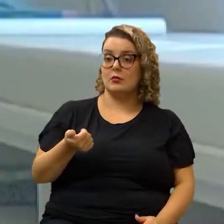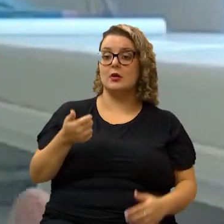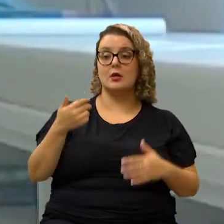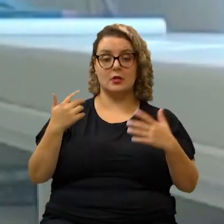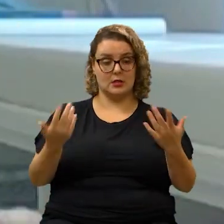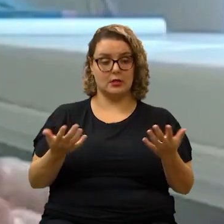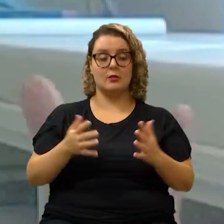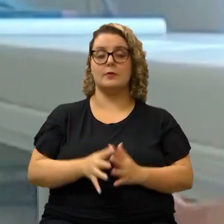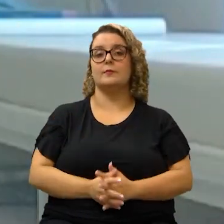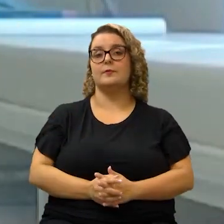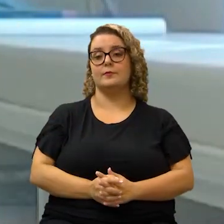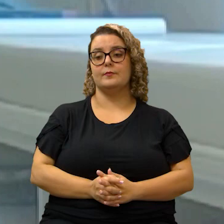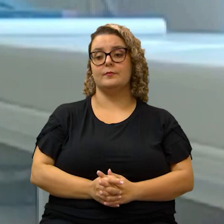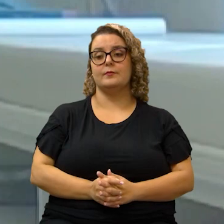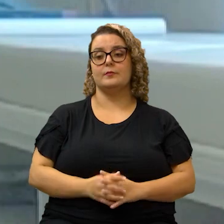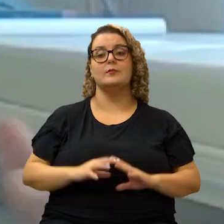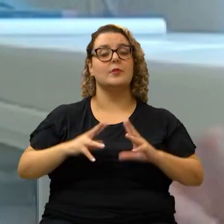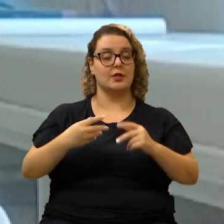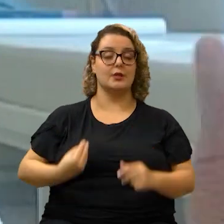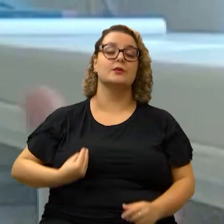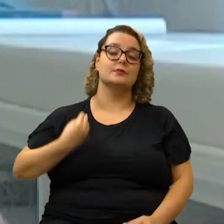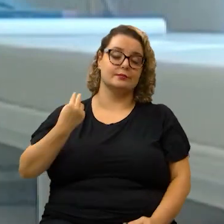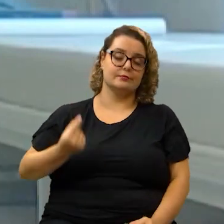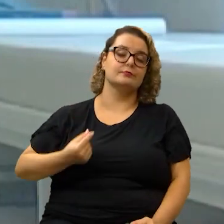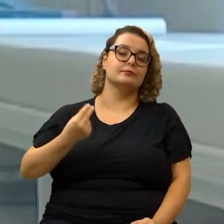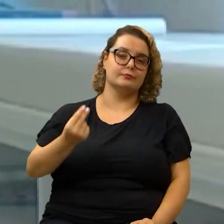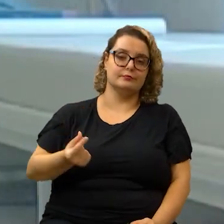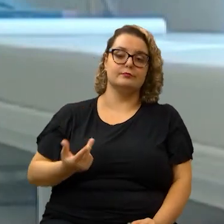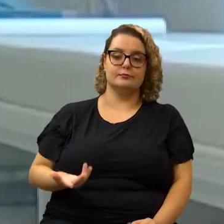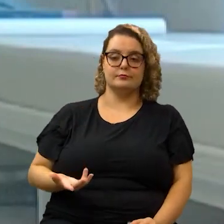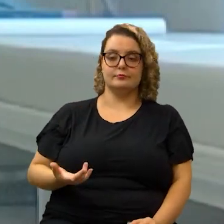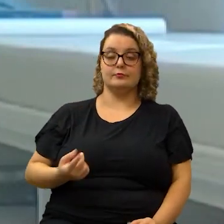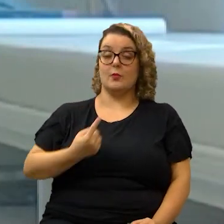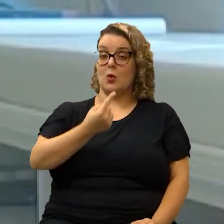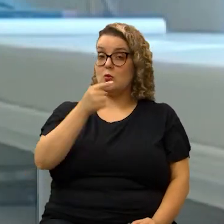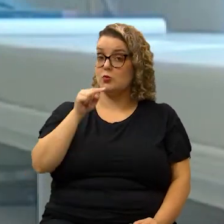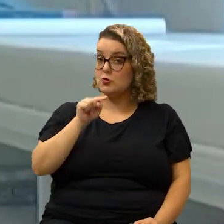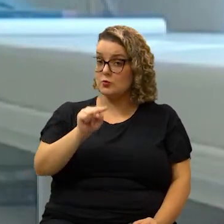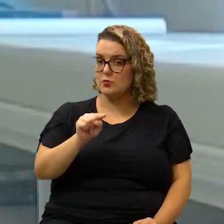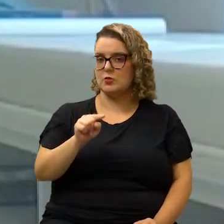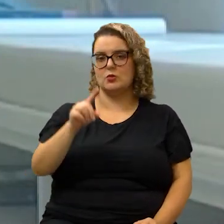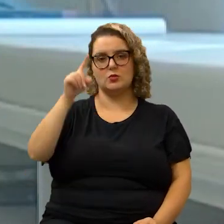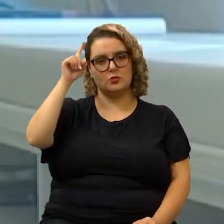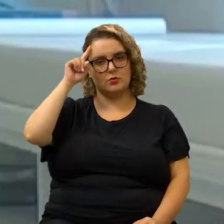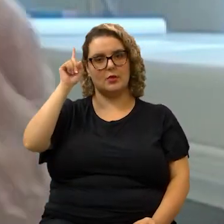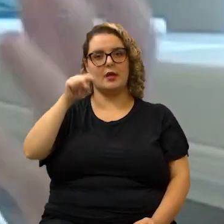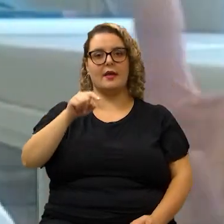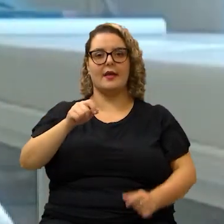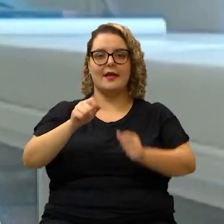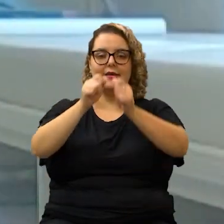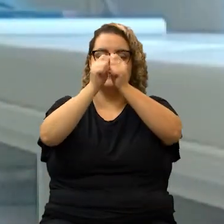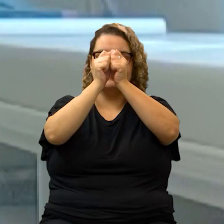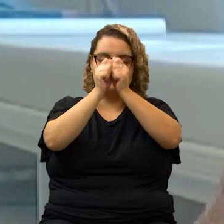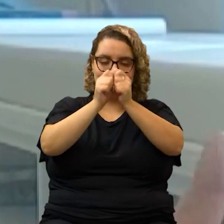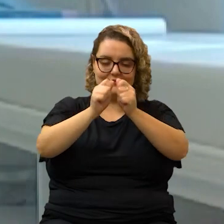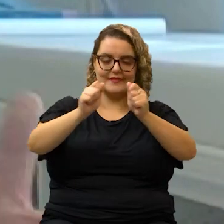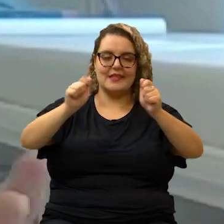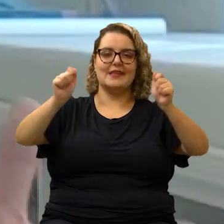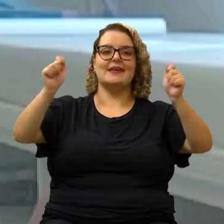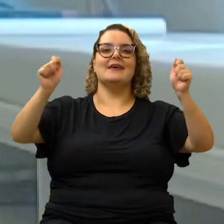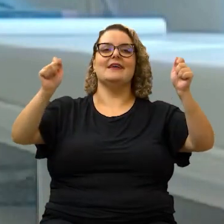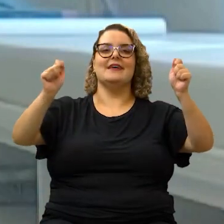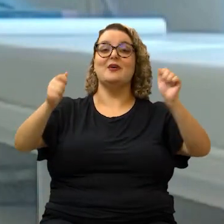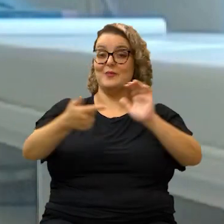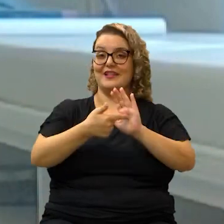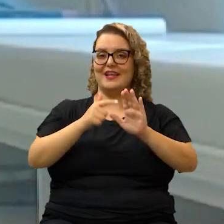a janela, é o que se abre, sabe? É o que se abre. Essa é o recado, está aberto na sua